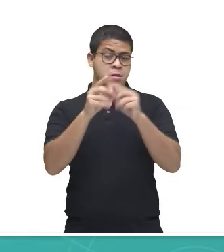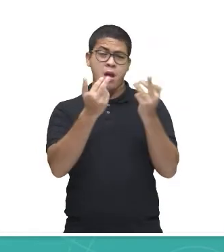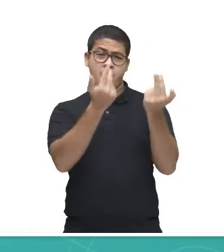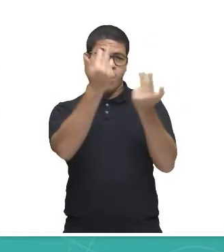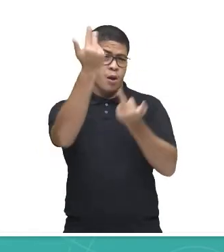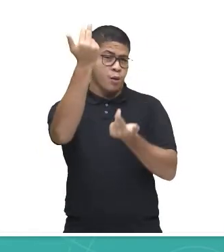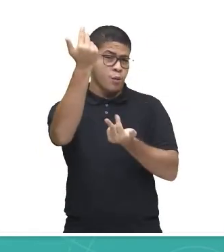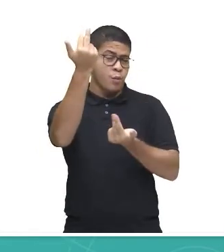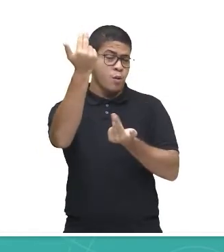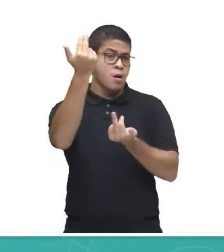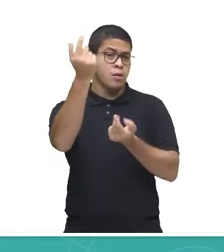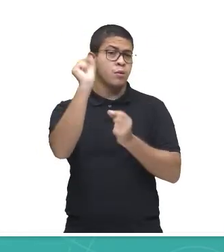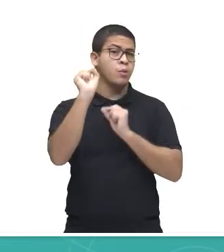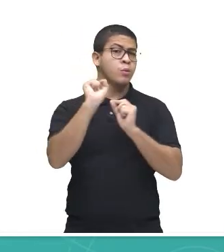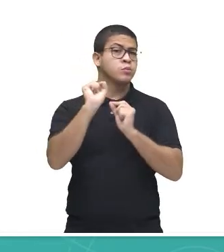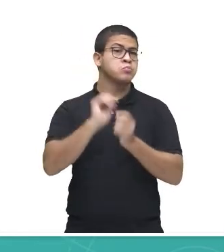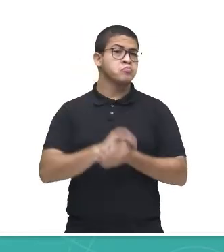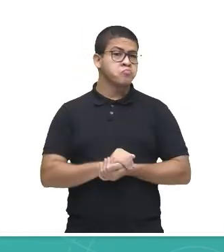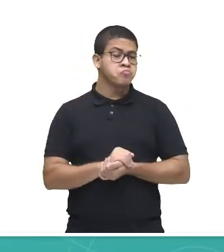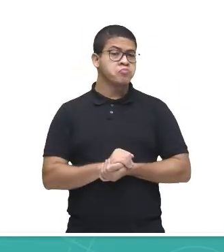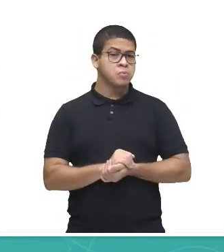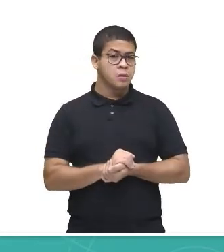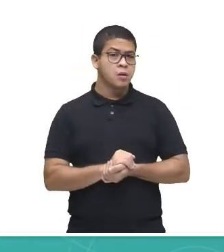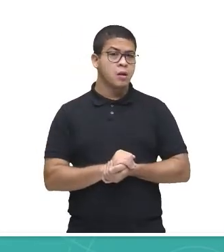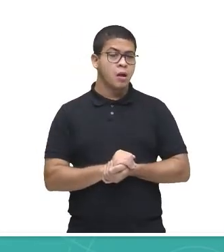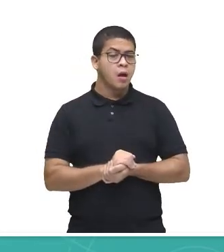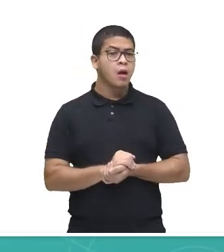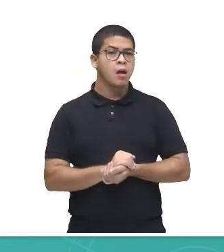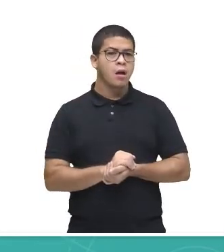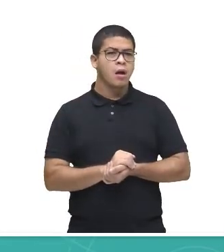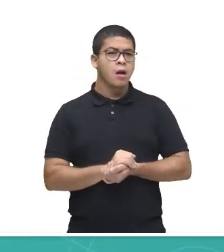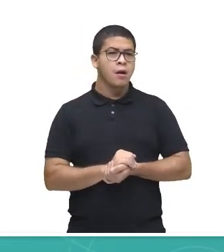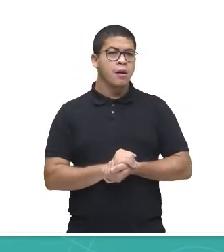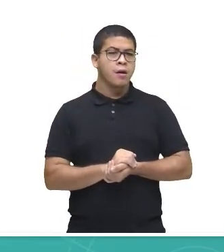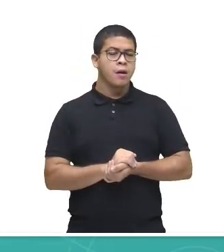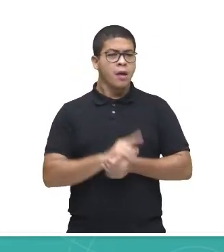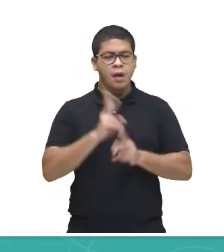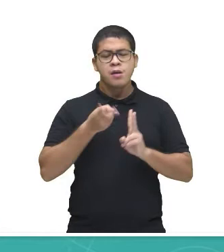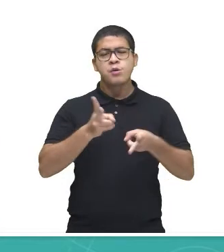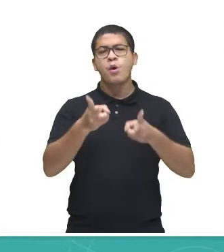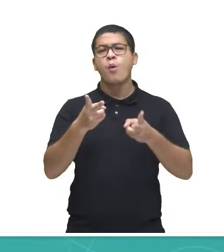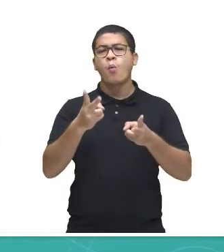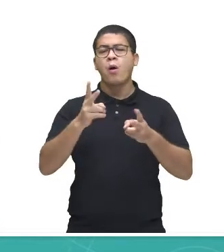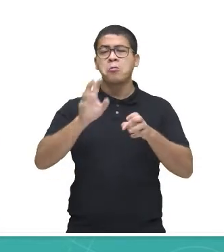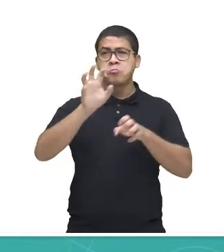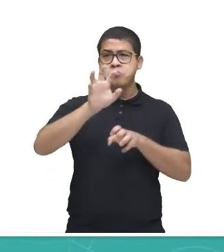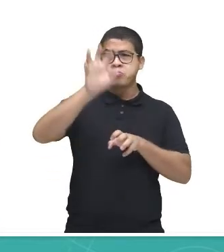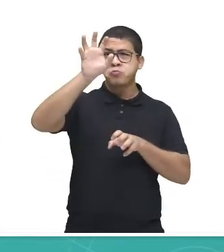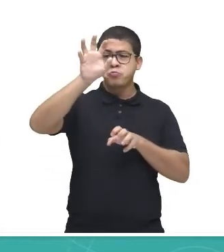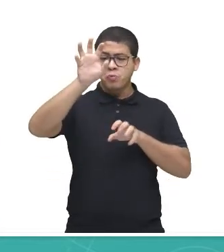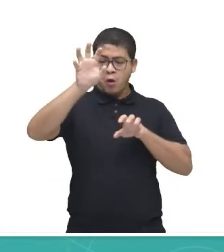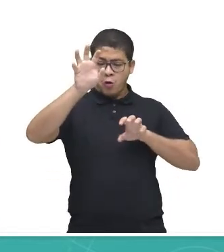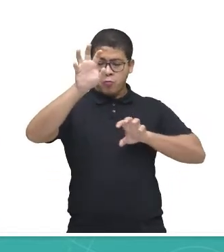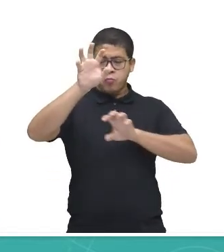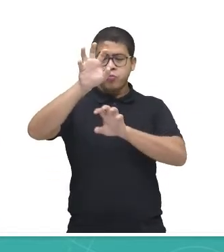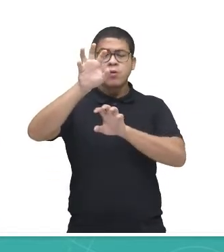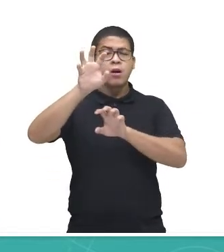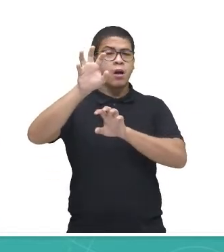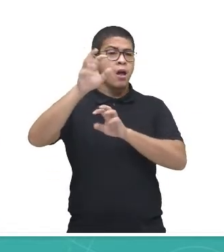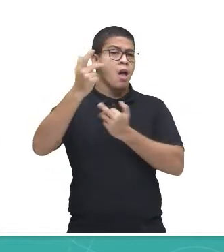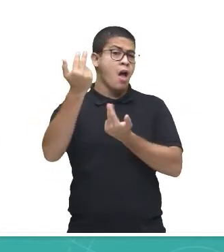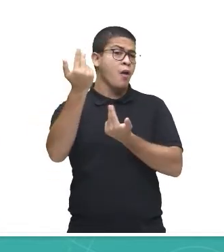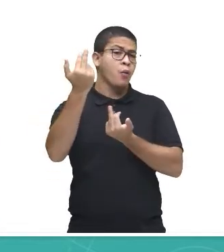dizer? Quer dizer que eles se situam na mesma posição em relação à reta transversal e à